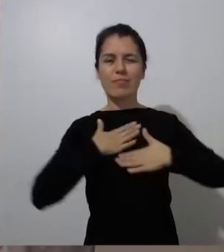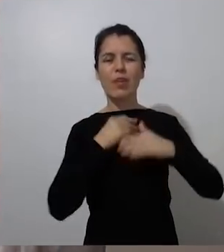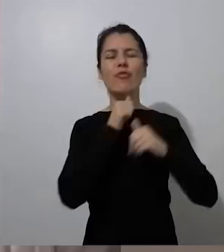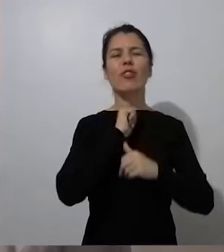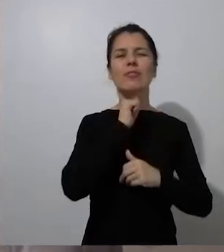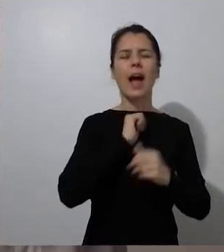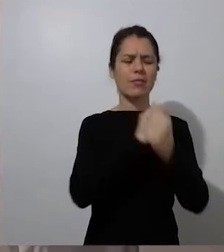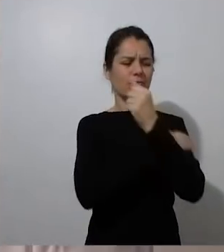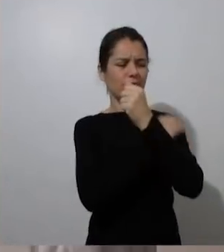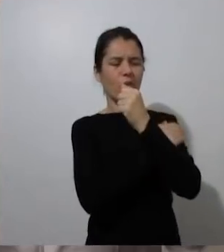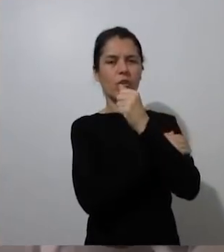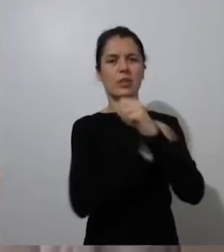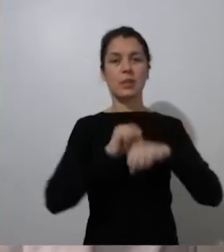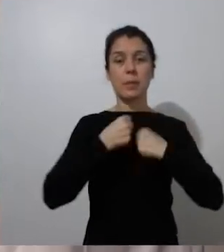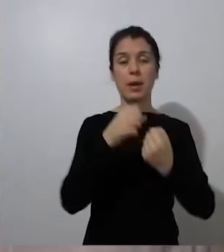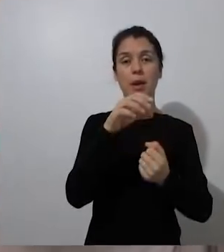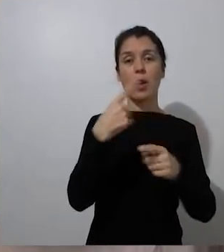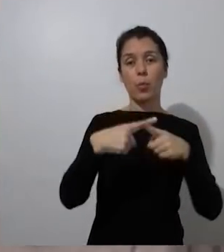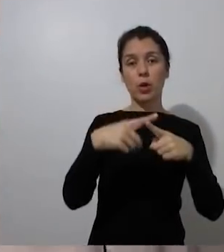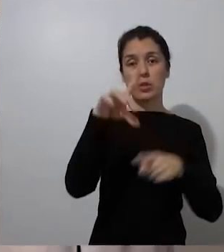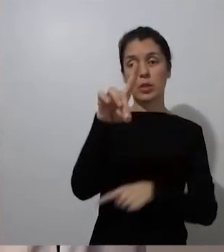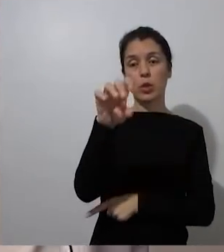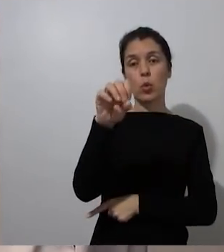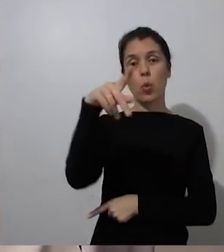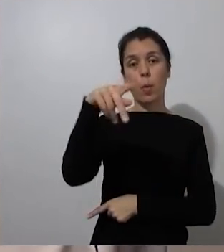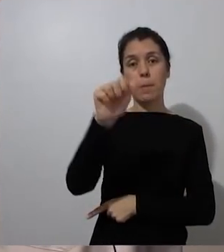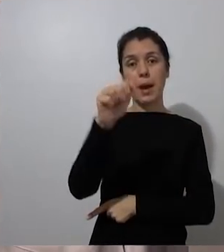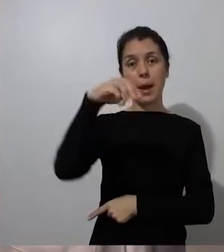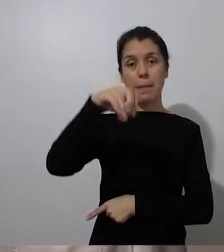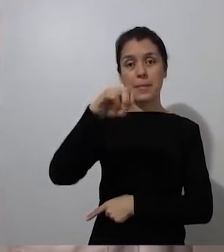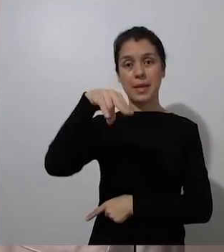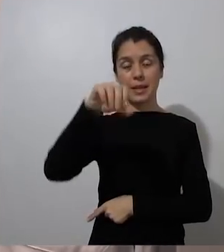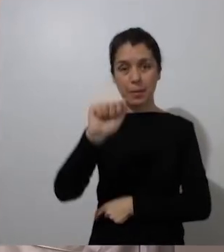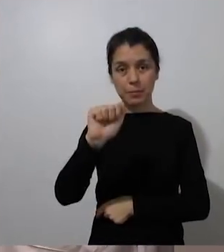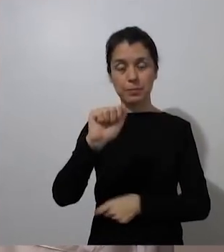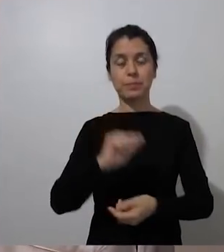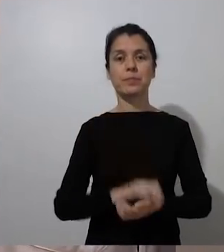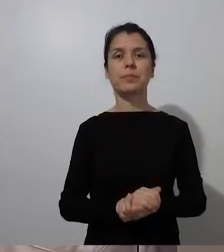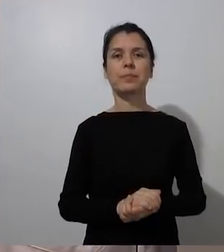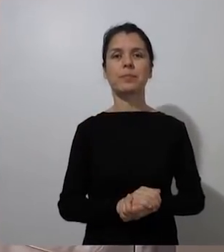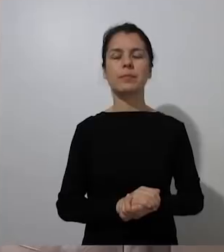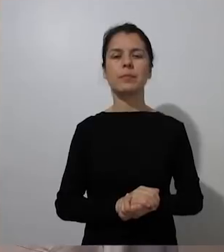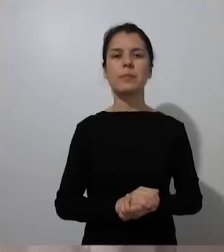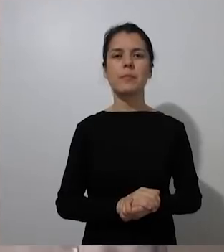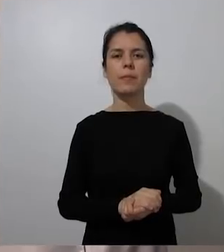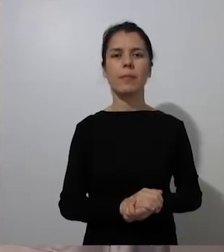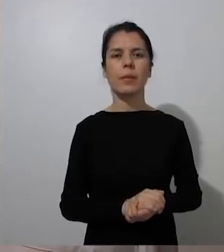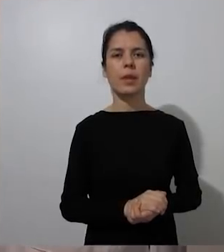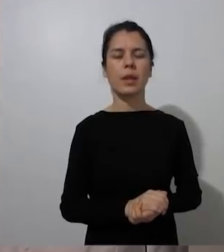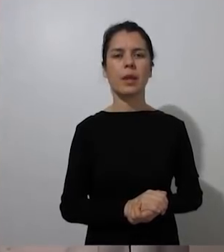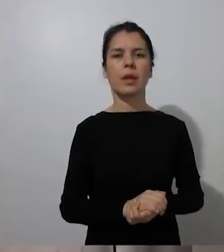porque força física, questão muscular por causa da dopamina, né? O Wellbutrin chamado, o BUP é um similar ao